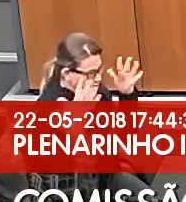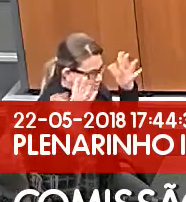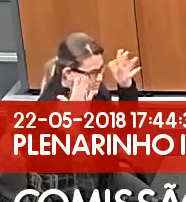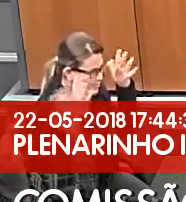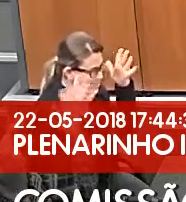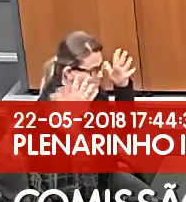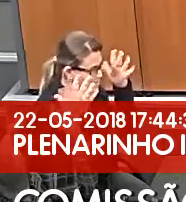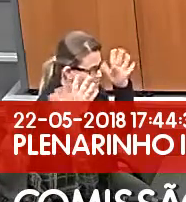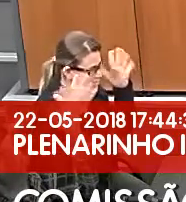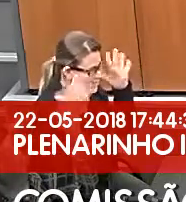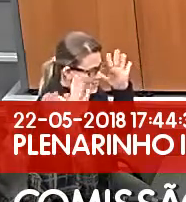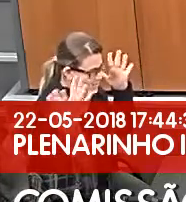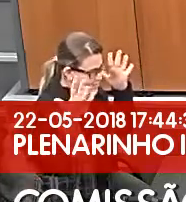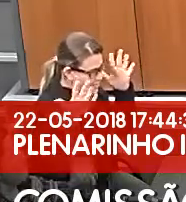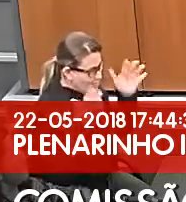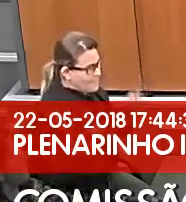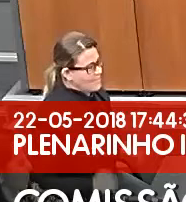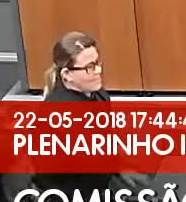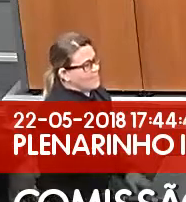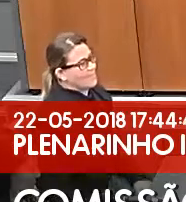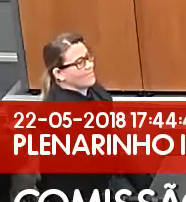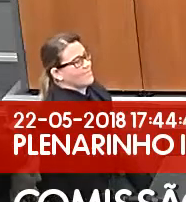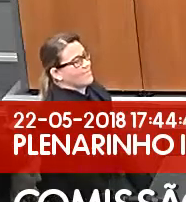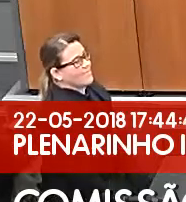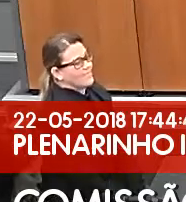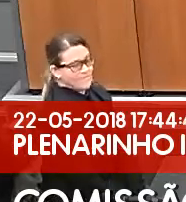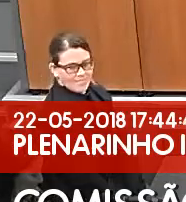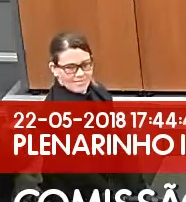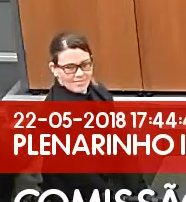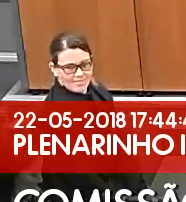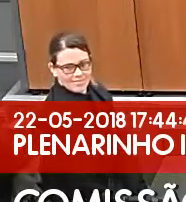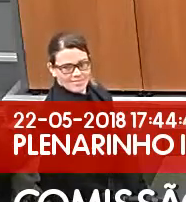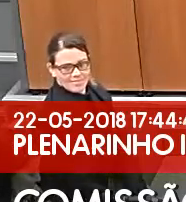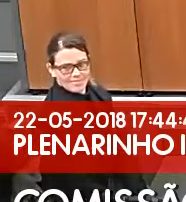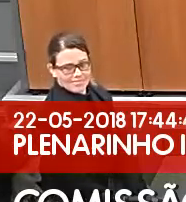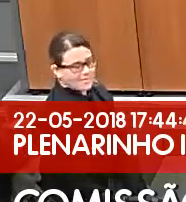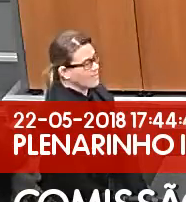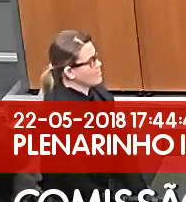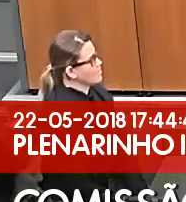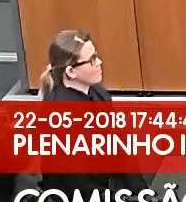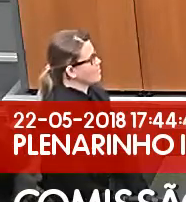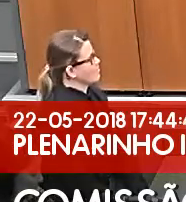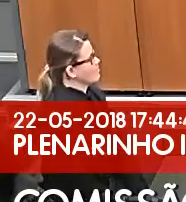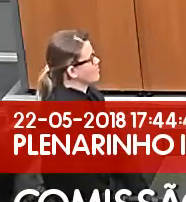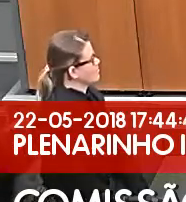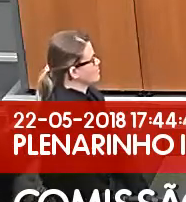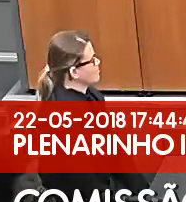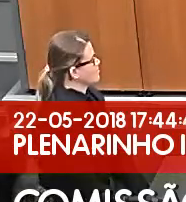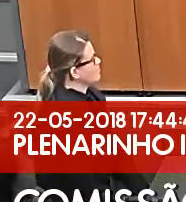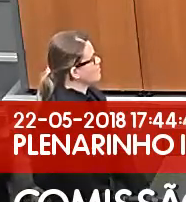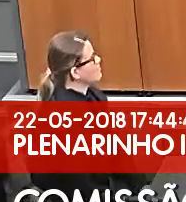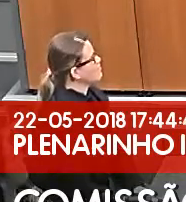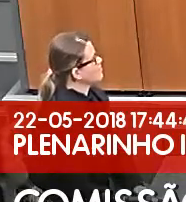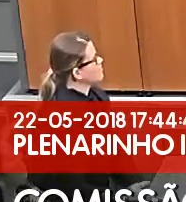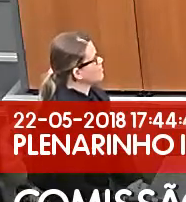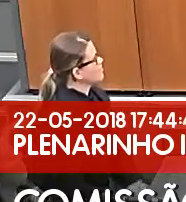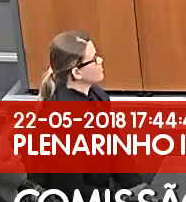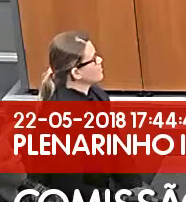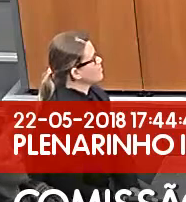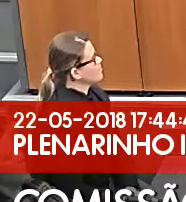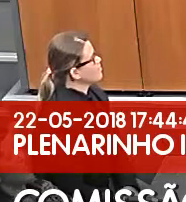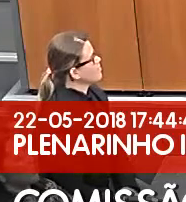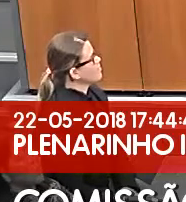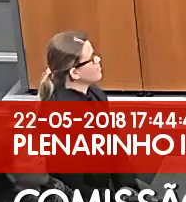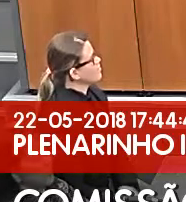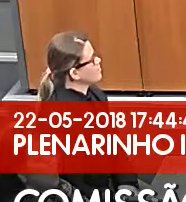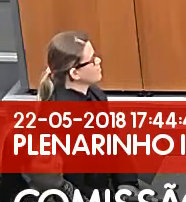aí para a Enilza. Muito bem, Enilza. Muito obrigado pela sua presença. Para as considerações finais, o deputado autor